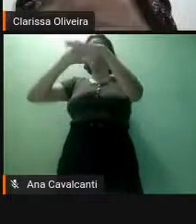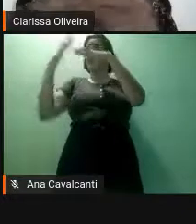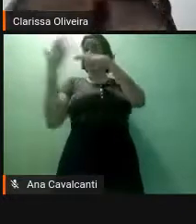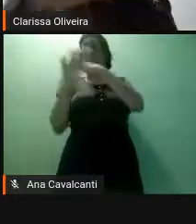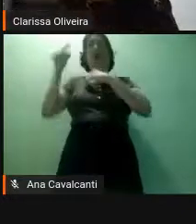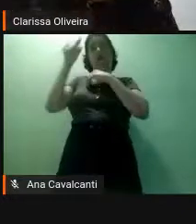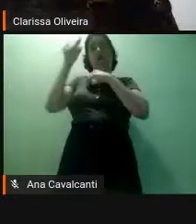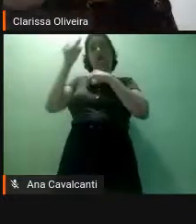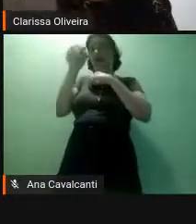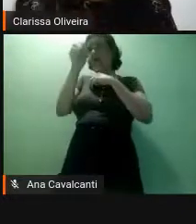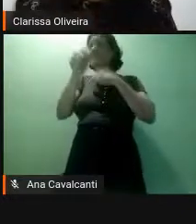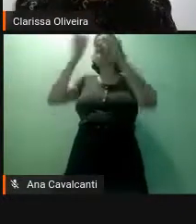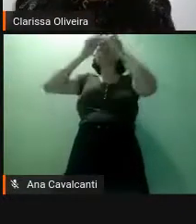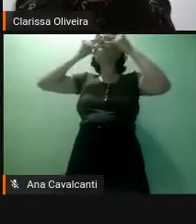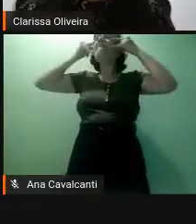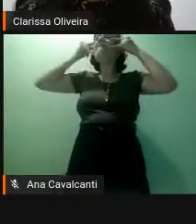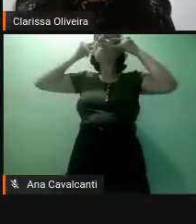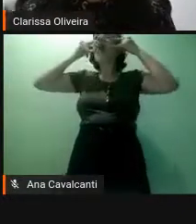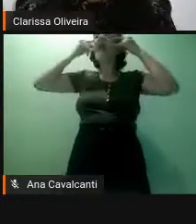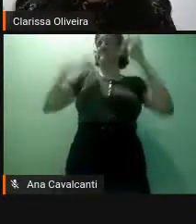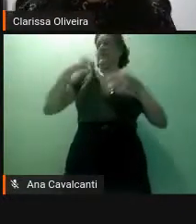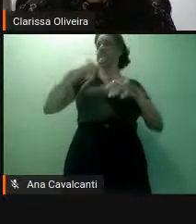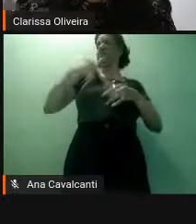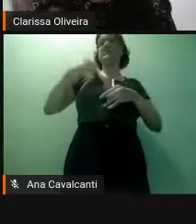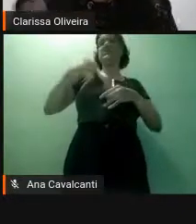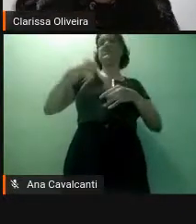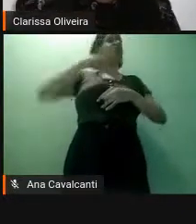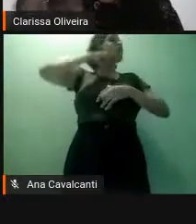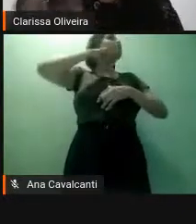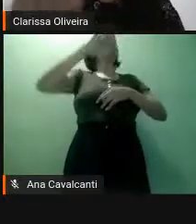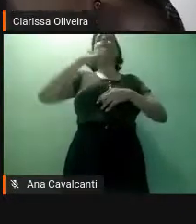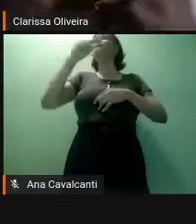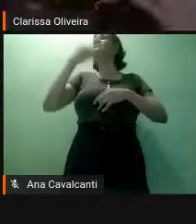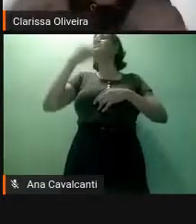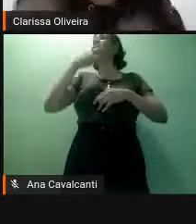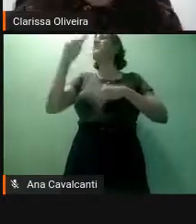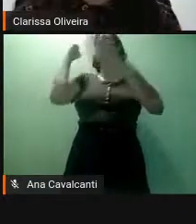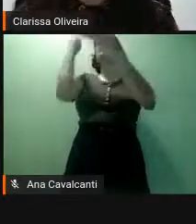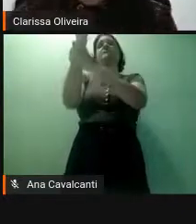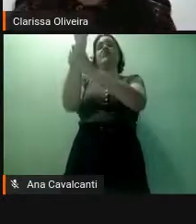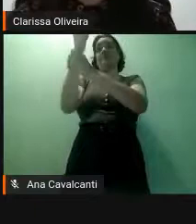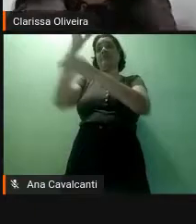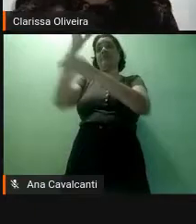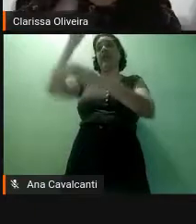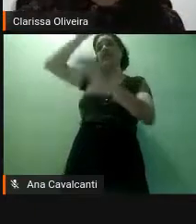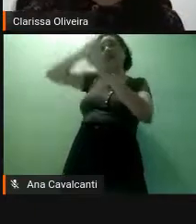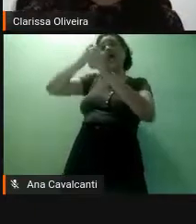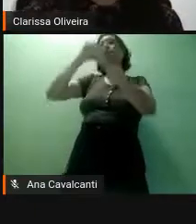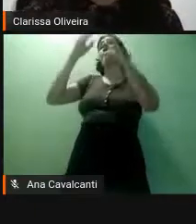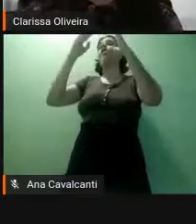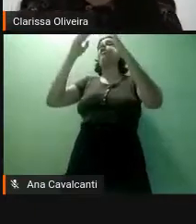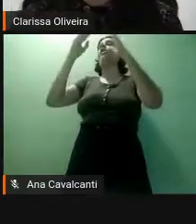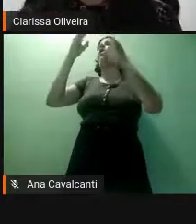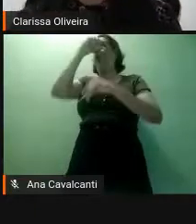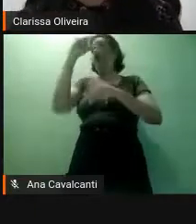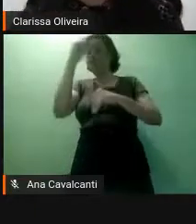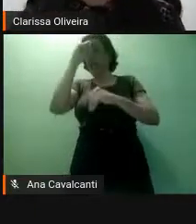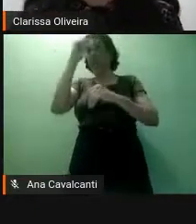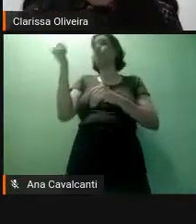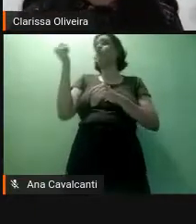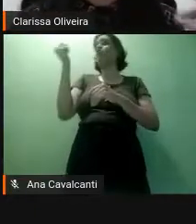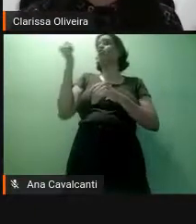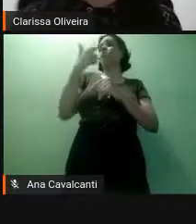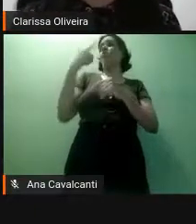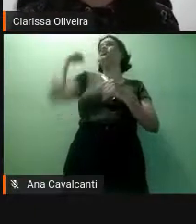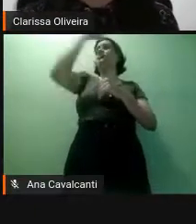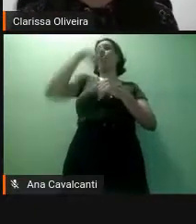tecido já não vai me dar a total segurança, porque eu passo 12 horas de plantão todos os dias, de segunda a sexta,